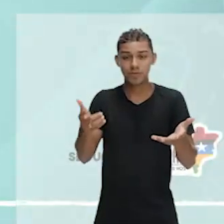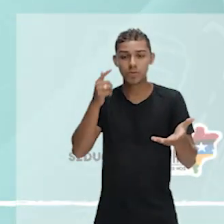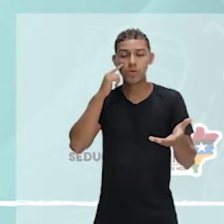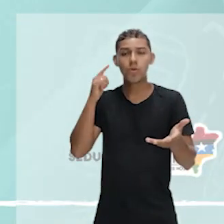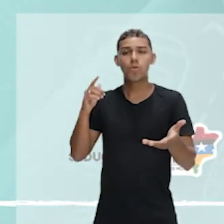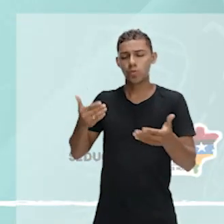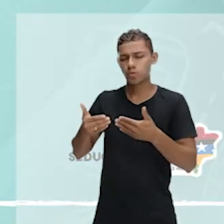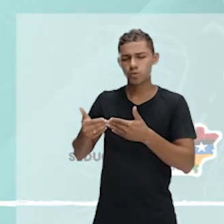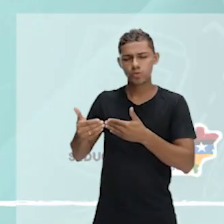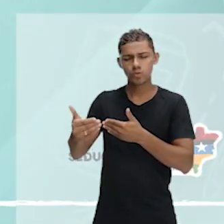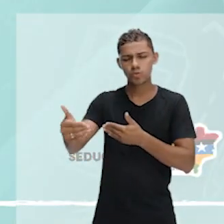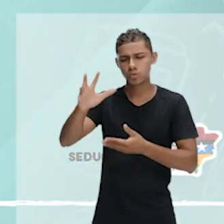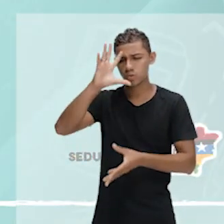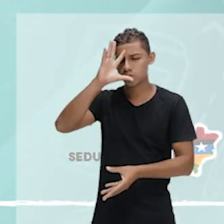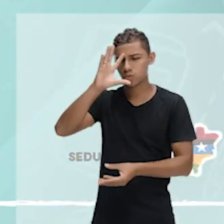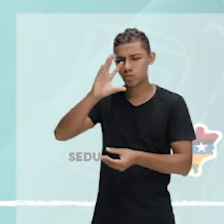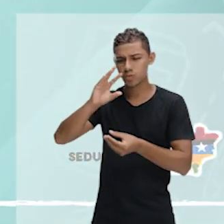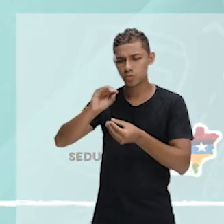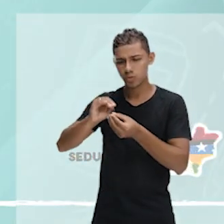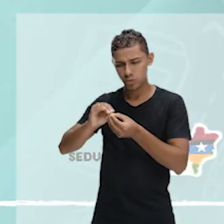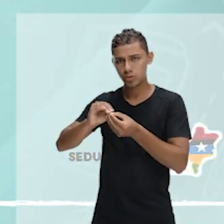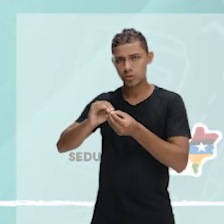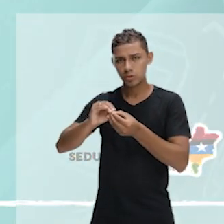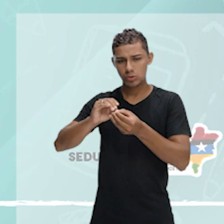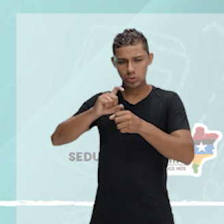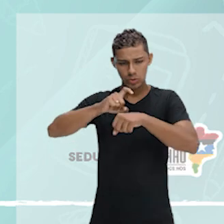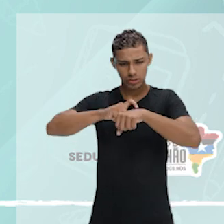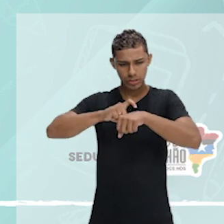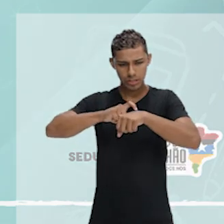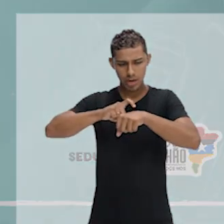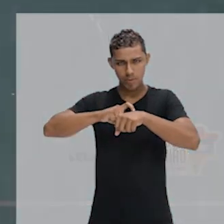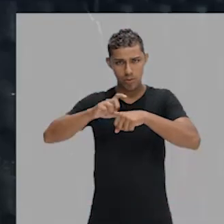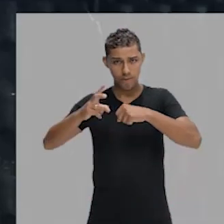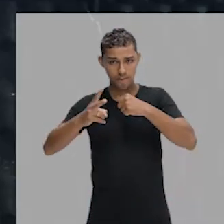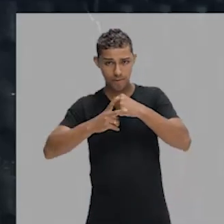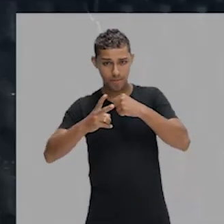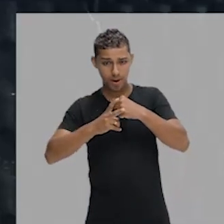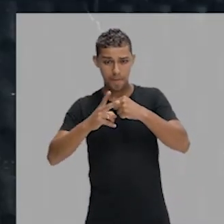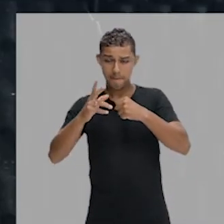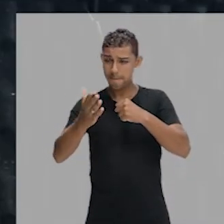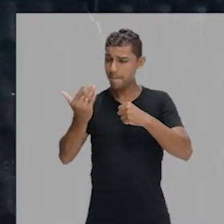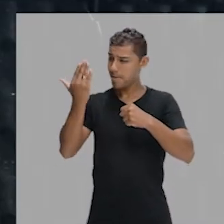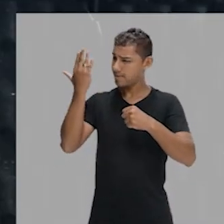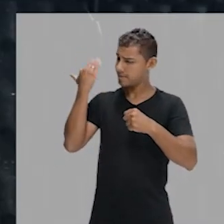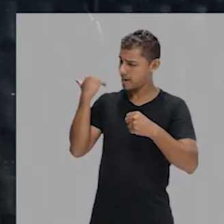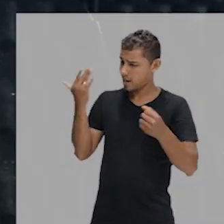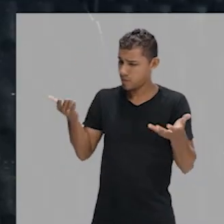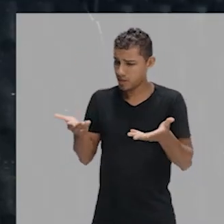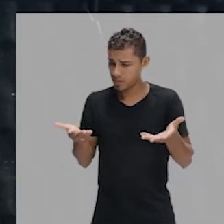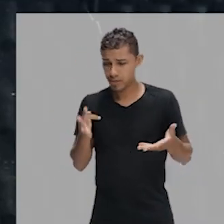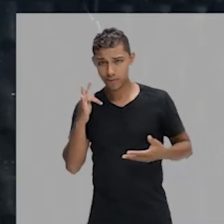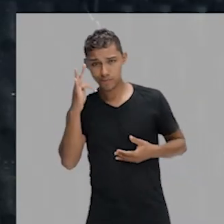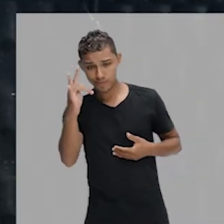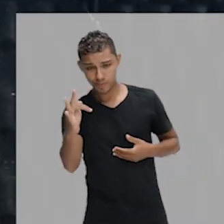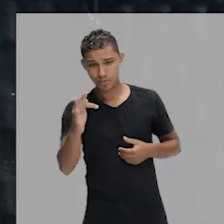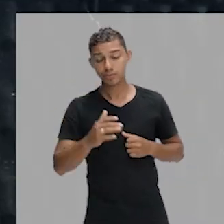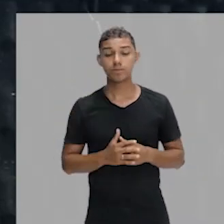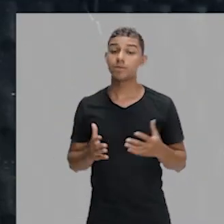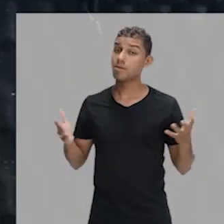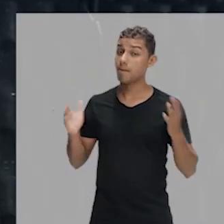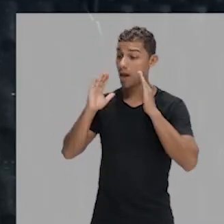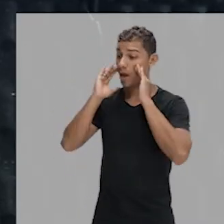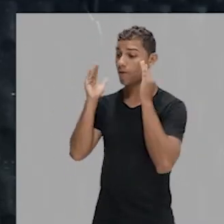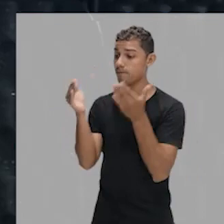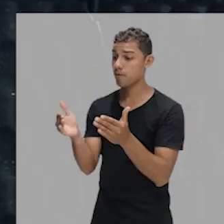simples, continuando com aquela linha dos tempos verbais, só que o nosso foco hoje vai ser nas perguntas e negações. Como que